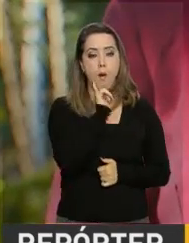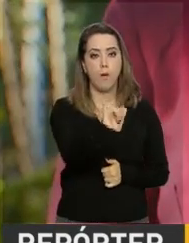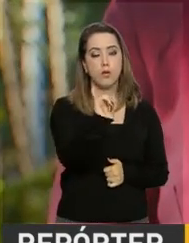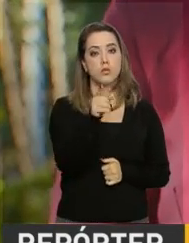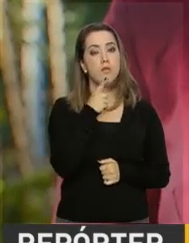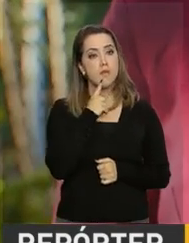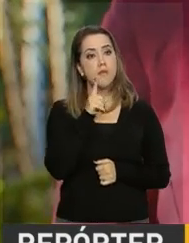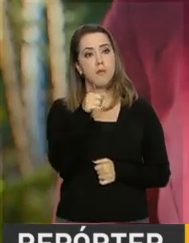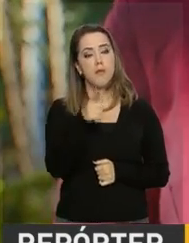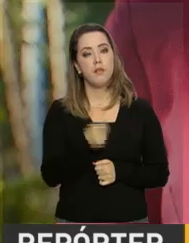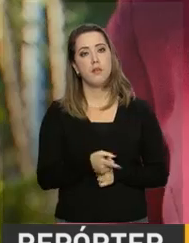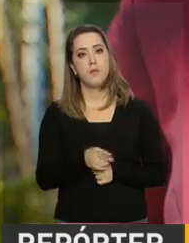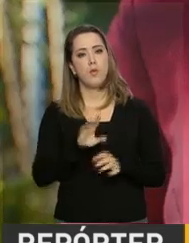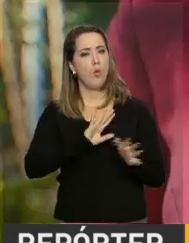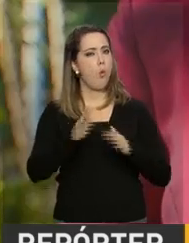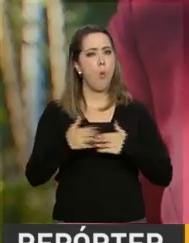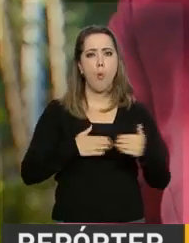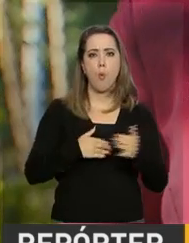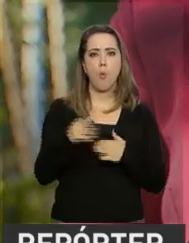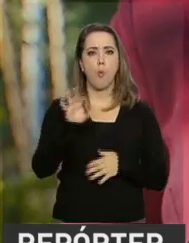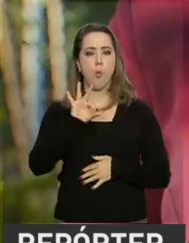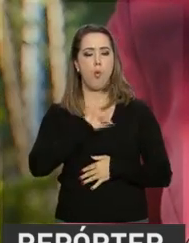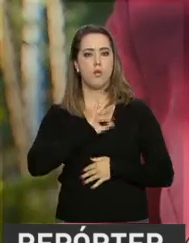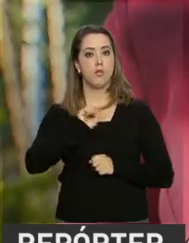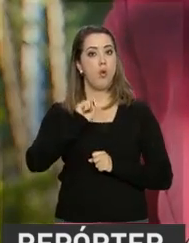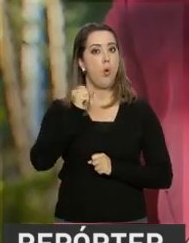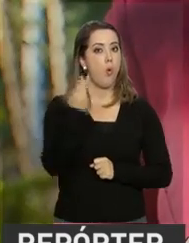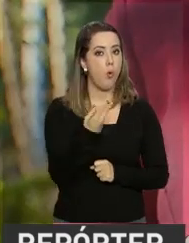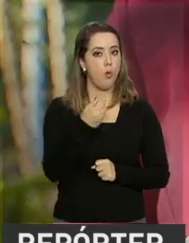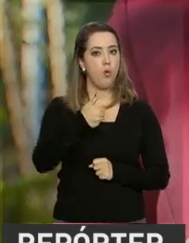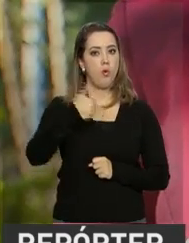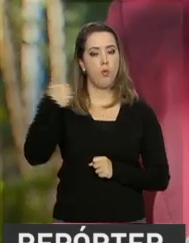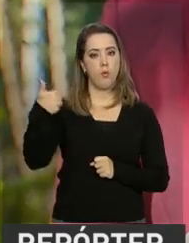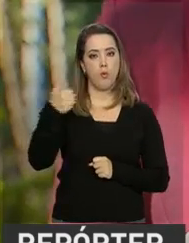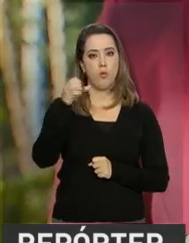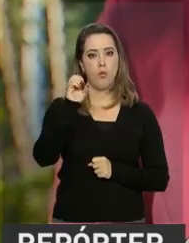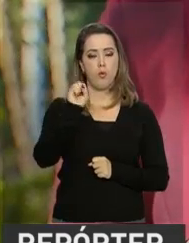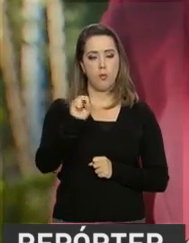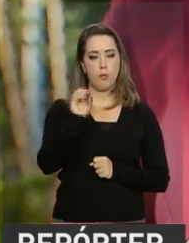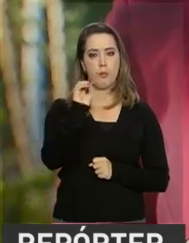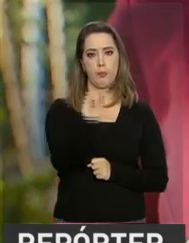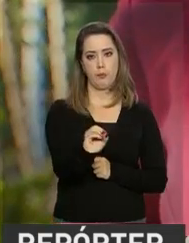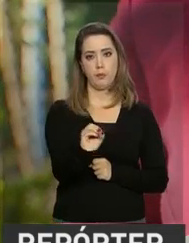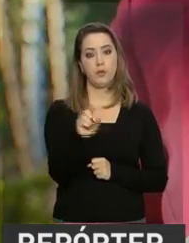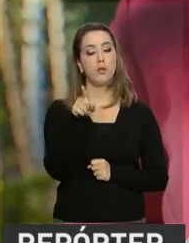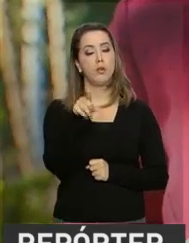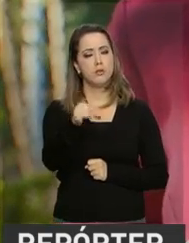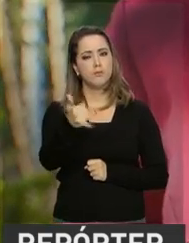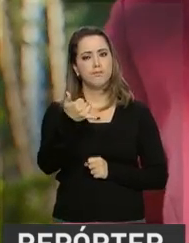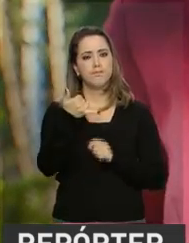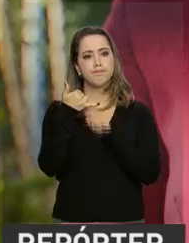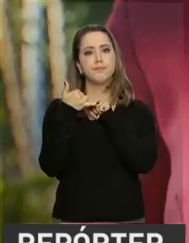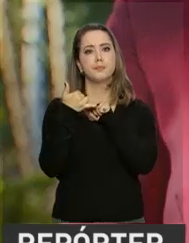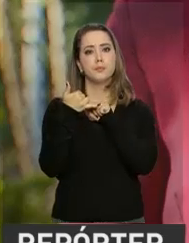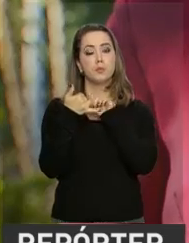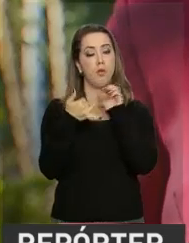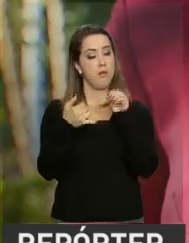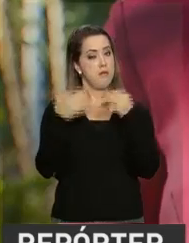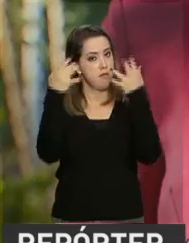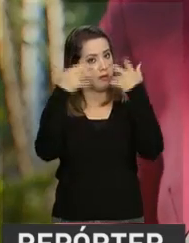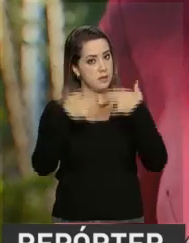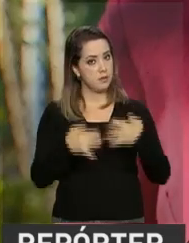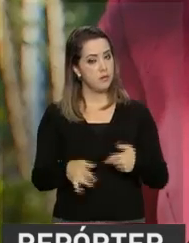qualquer delegacia ou na Central de Atendimento à Mulher o Lig 180 a Central recebe denúncias ou relatos de